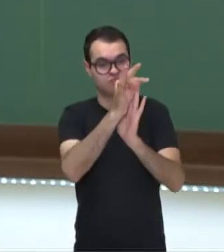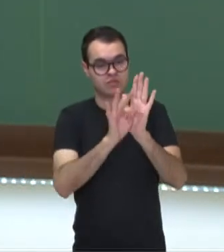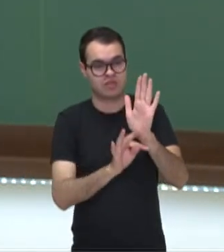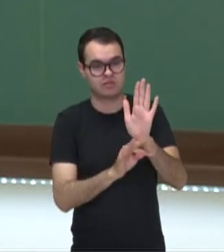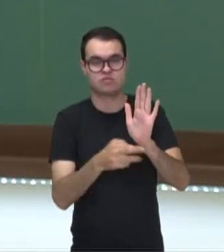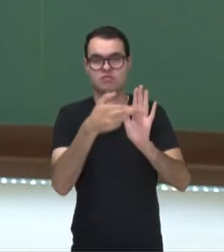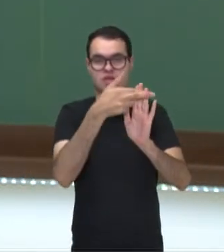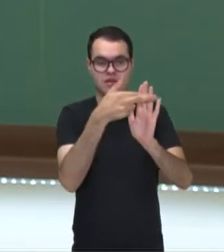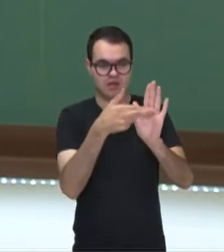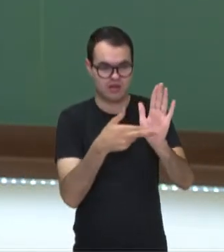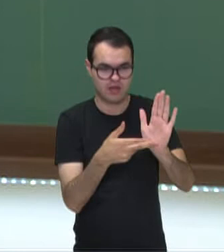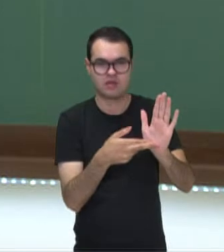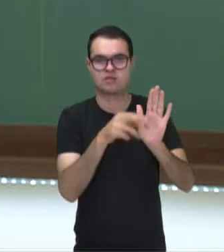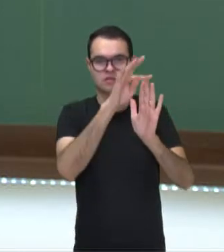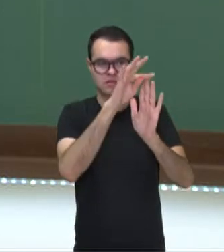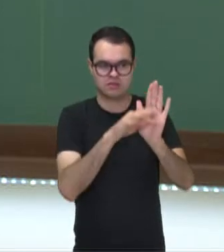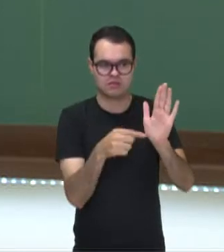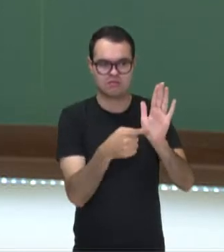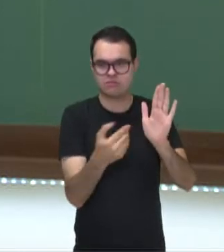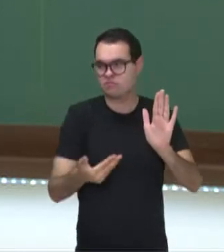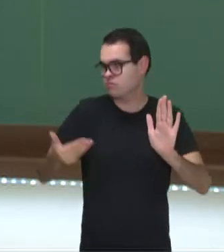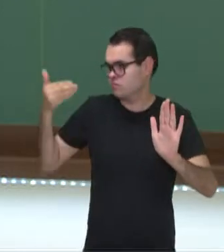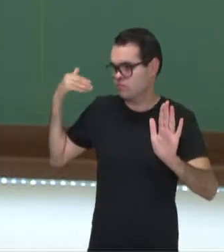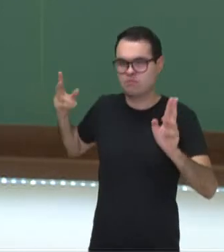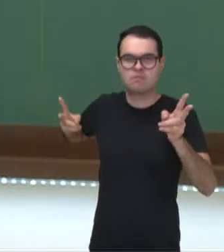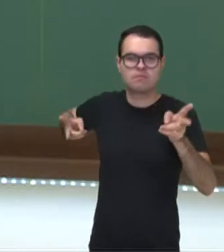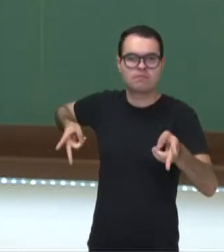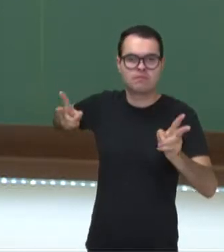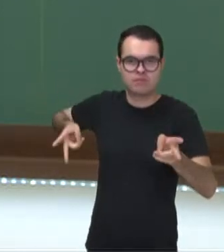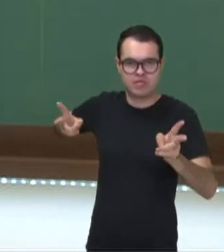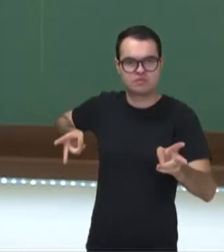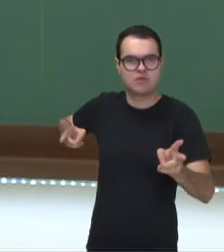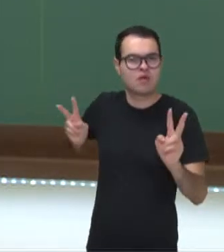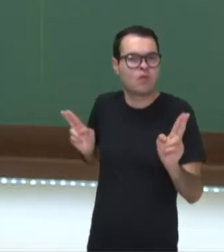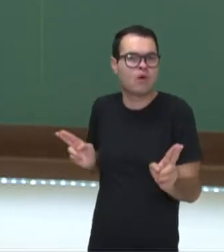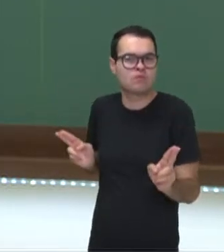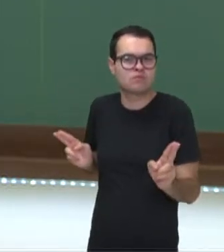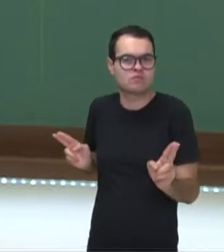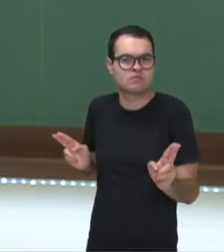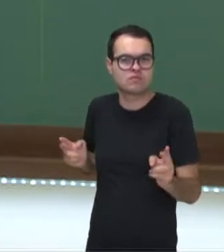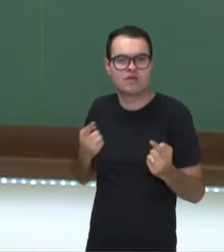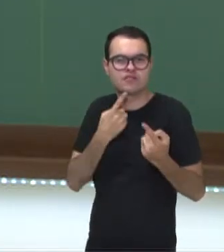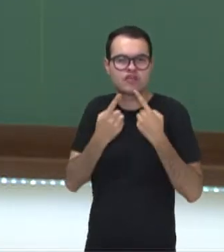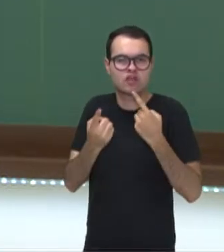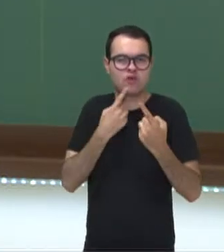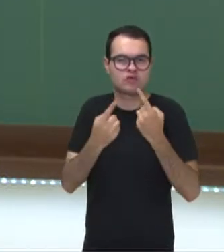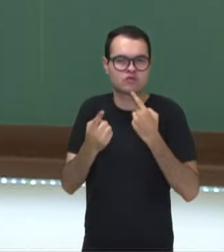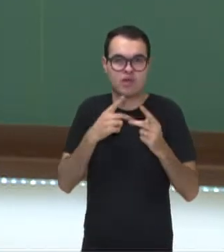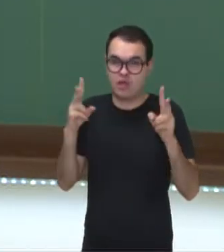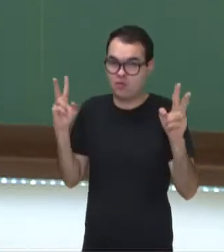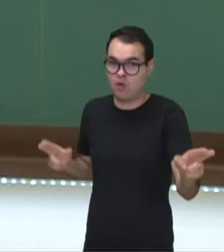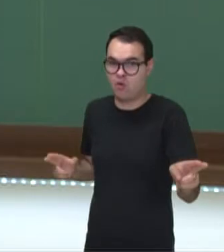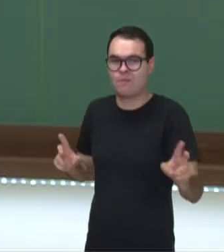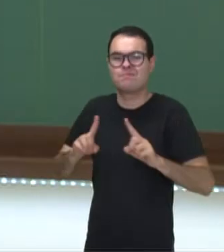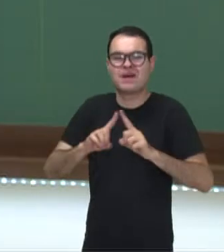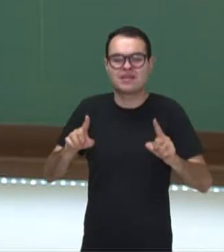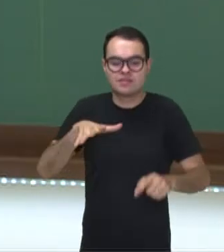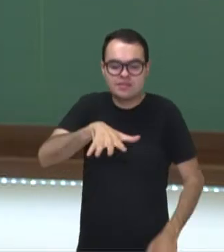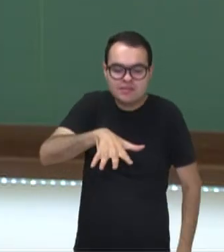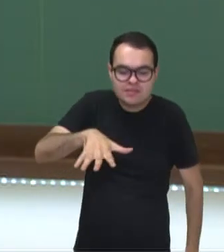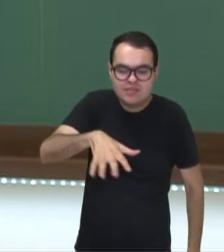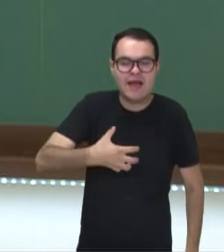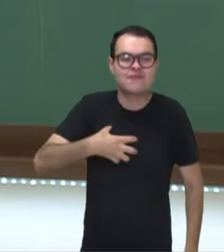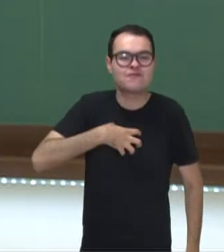parâmetros, as formas textuais, elas continuam as mesmas desse processo dialógico, ela é igual, só o meio